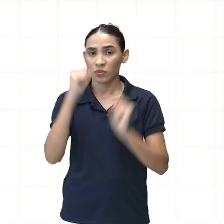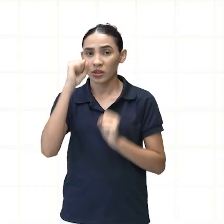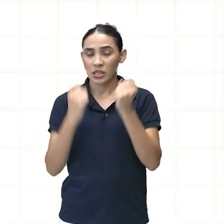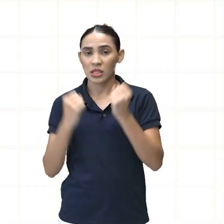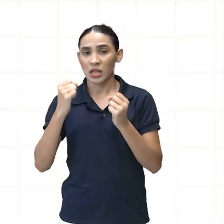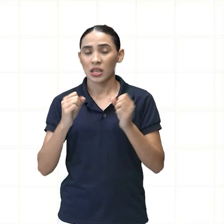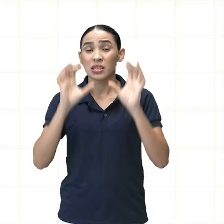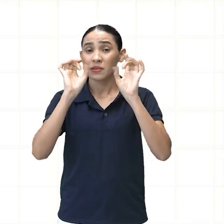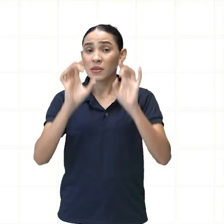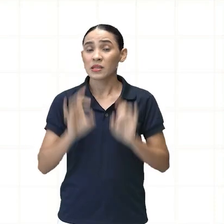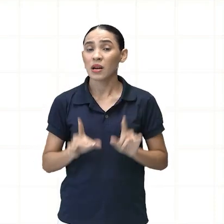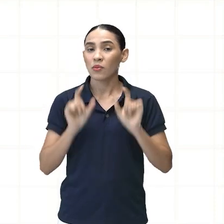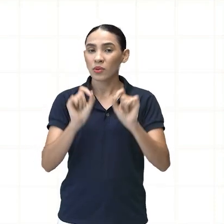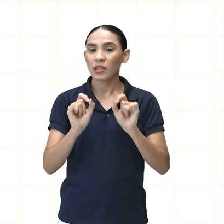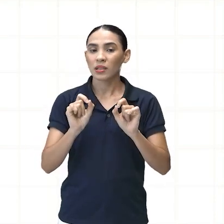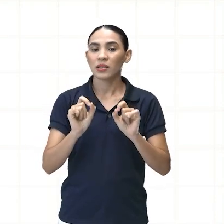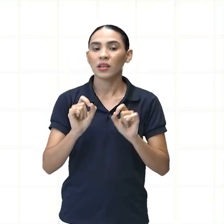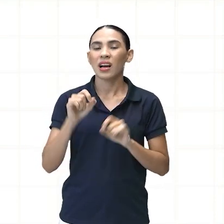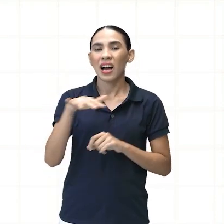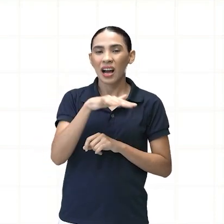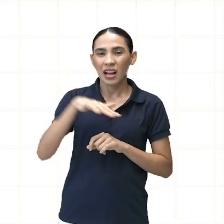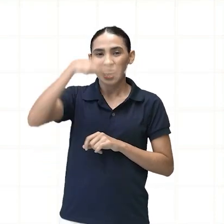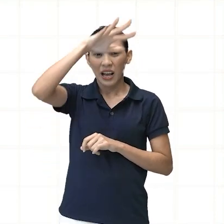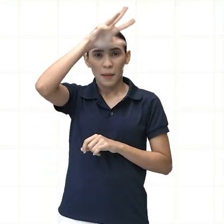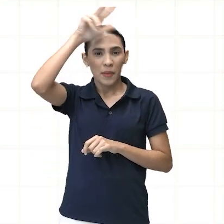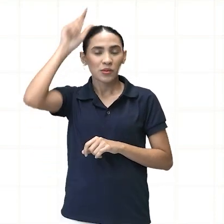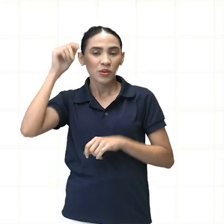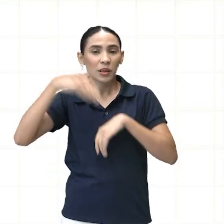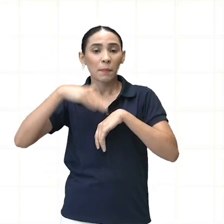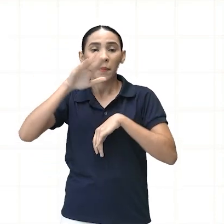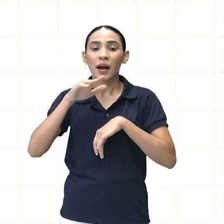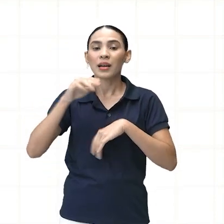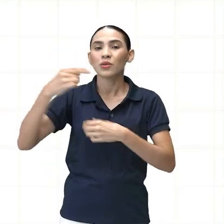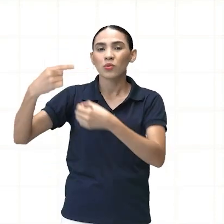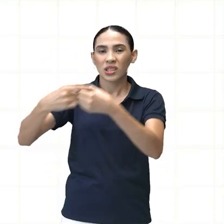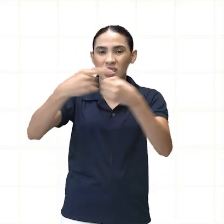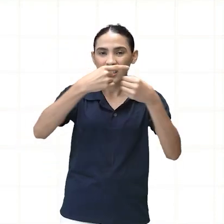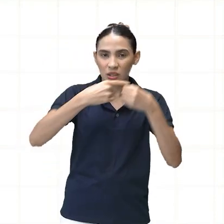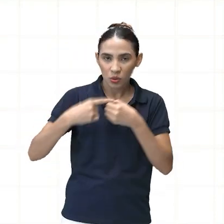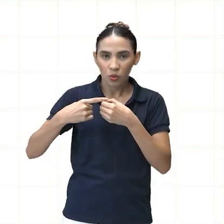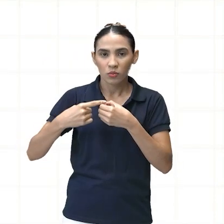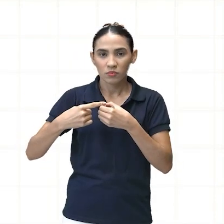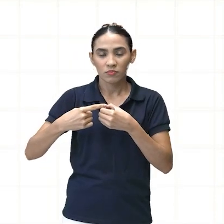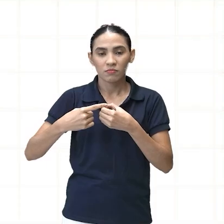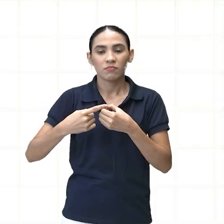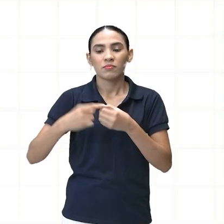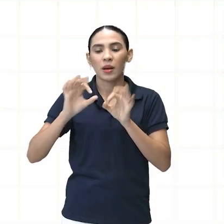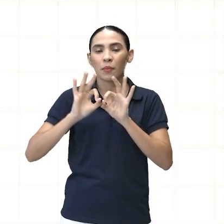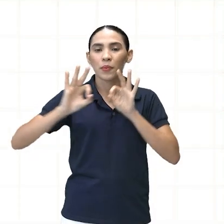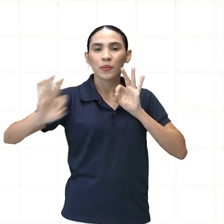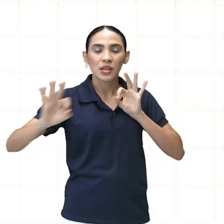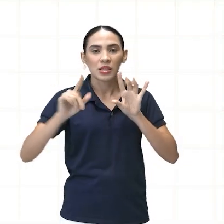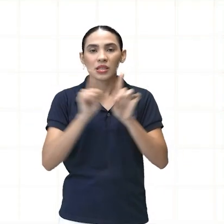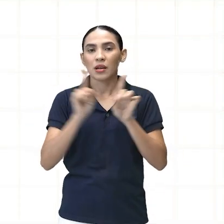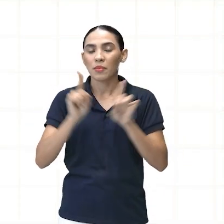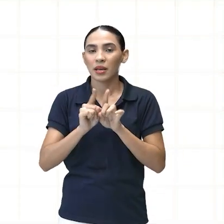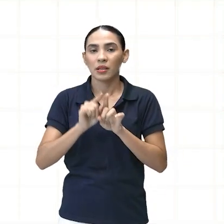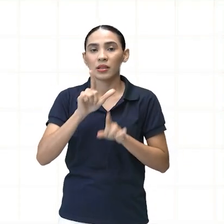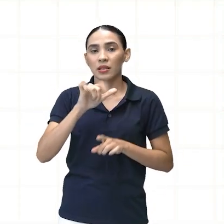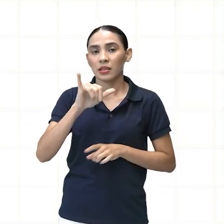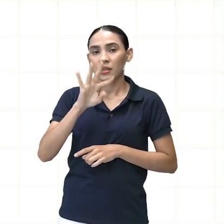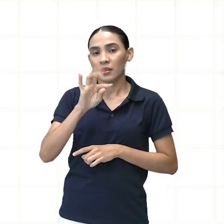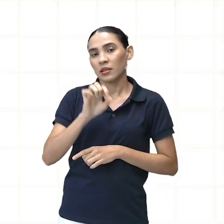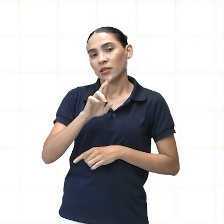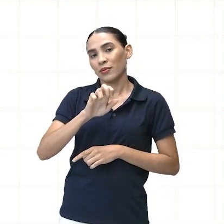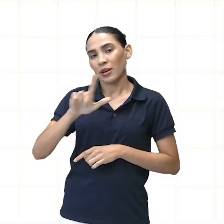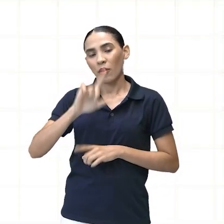industrializar, em especial, essa porção da Amazônia que está mais para o interior do território, que está mais distante ali do litoral?